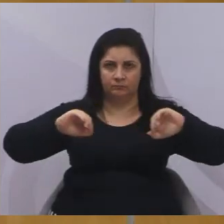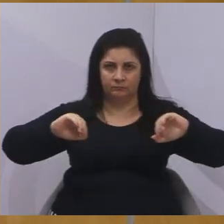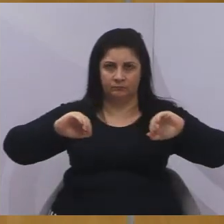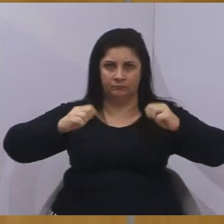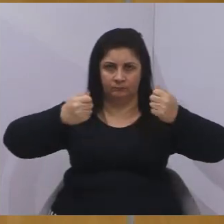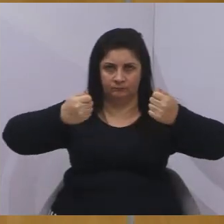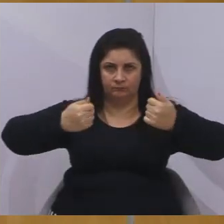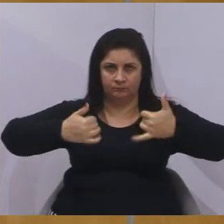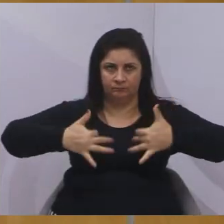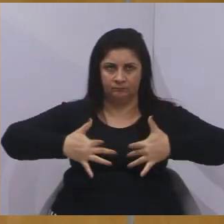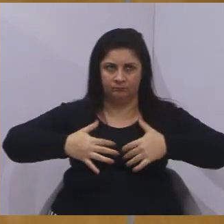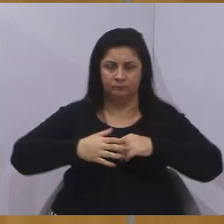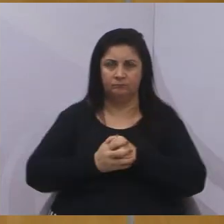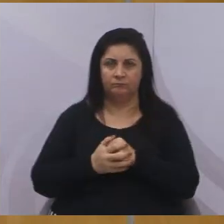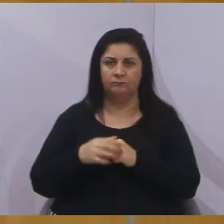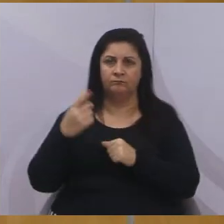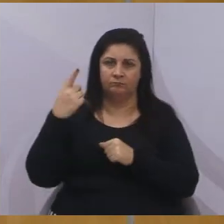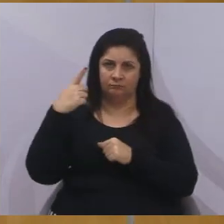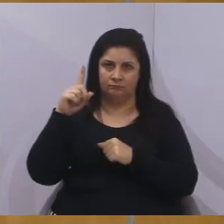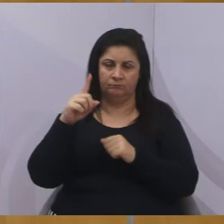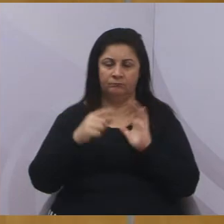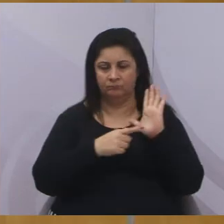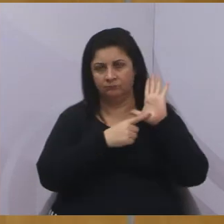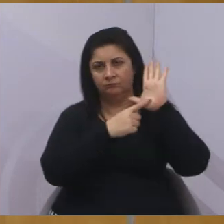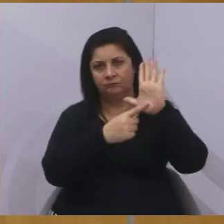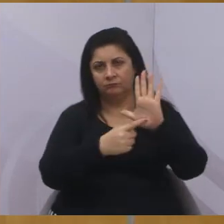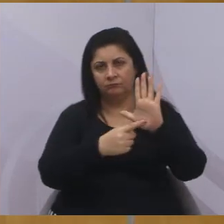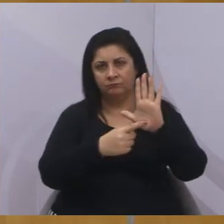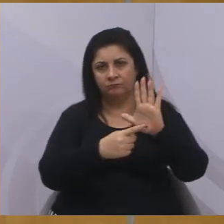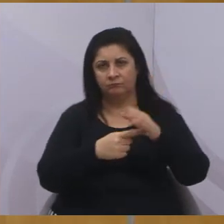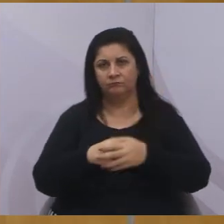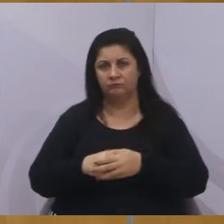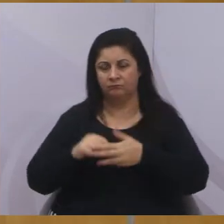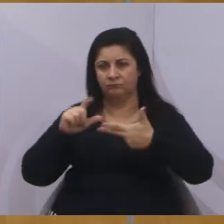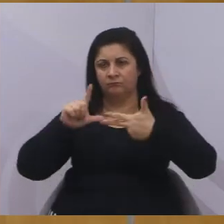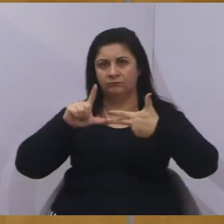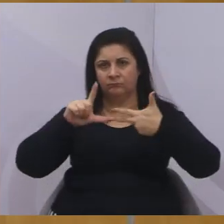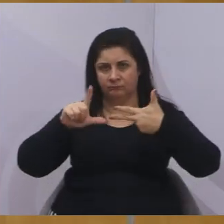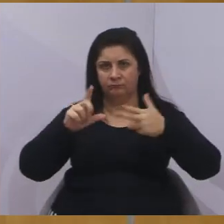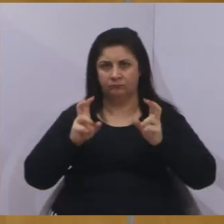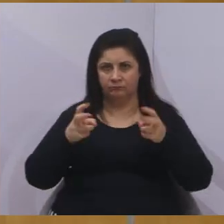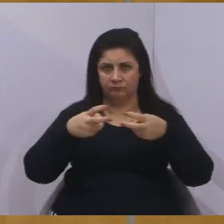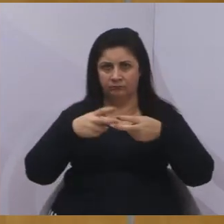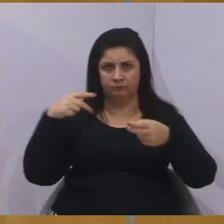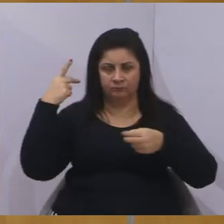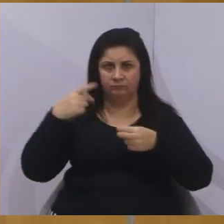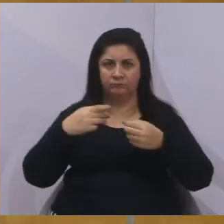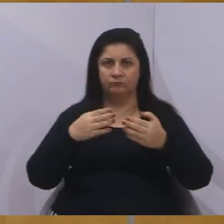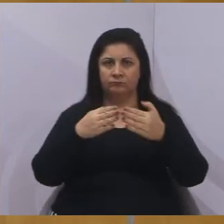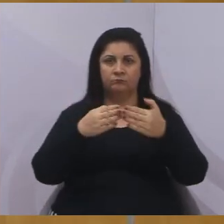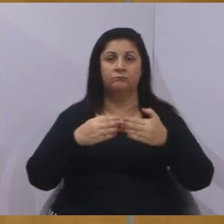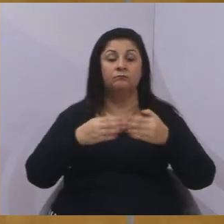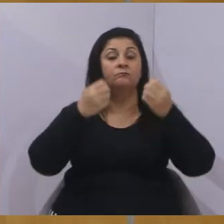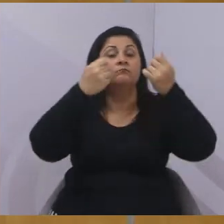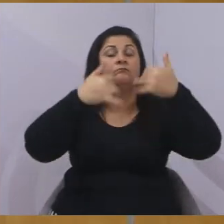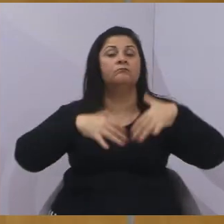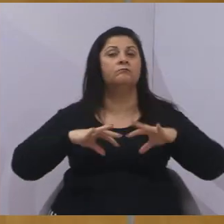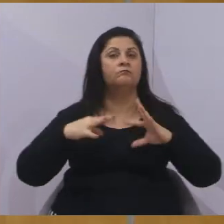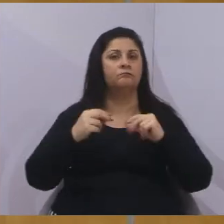Na última prestação, essa foi uma solicitação, e ele se desmembra aí no próximo quadro.